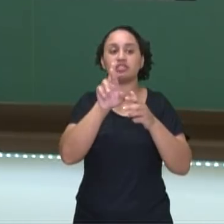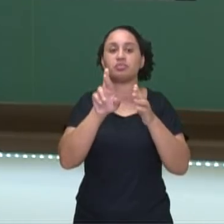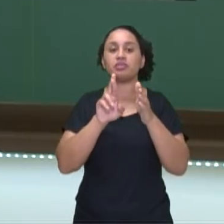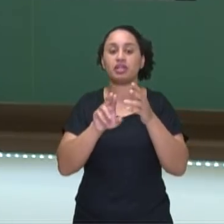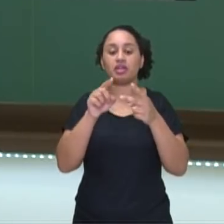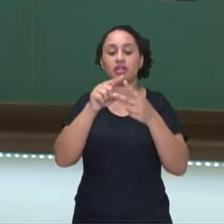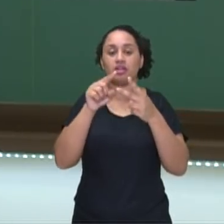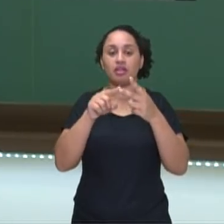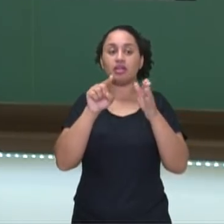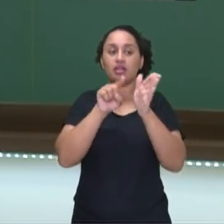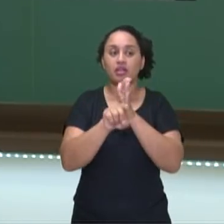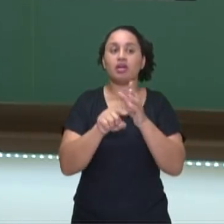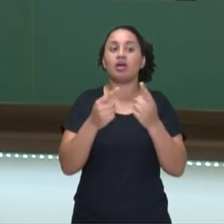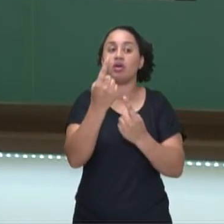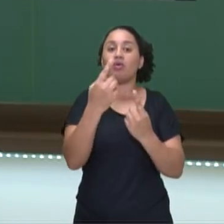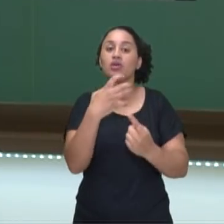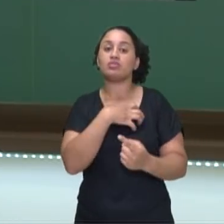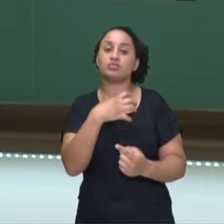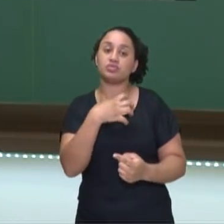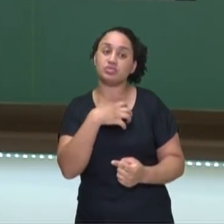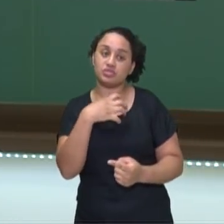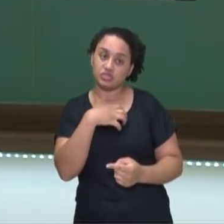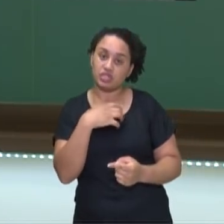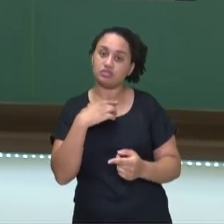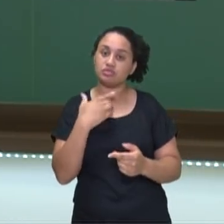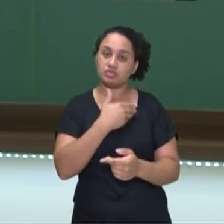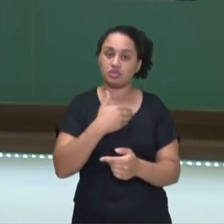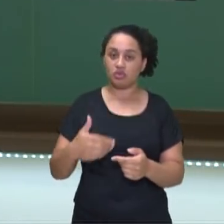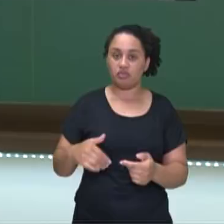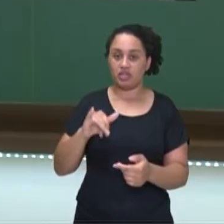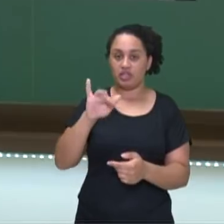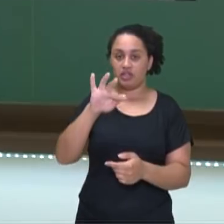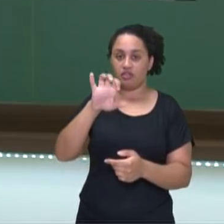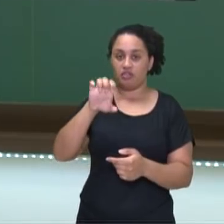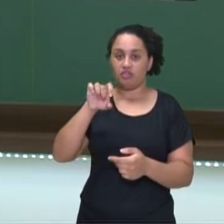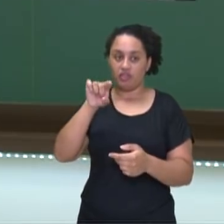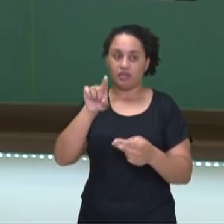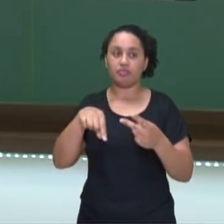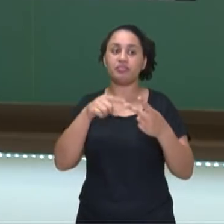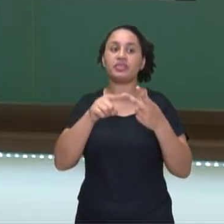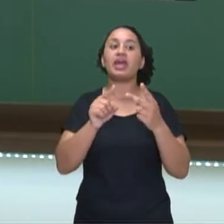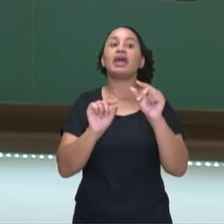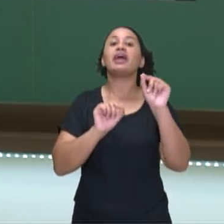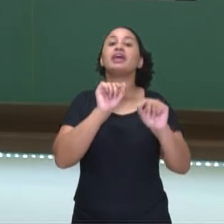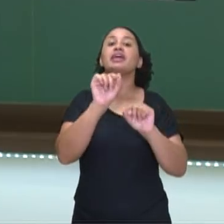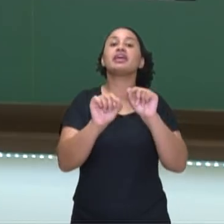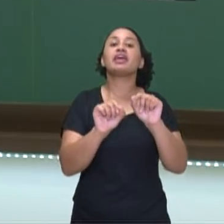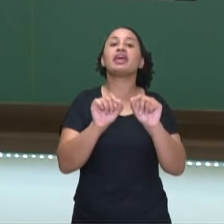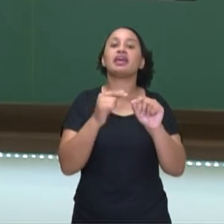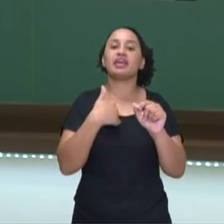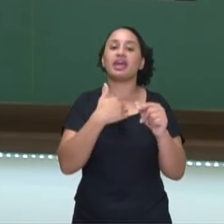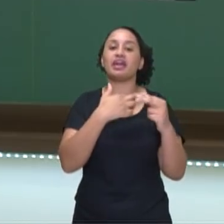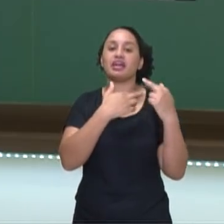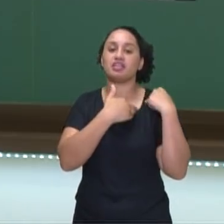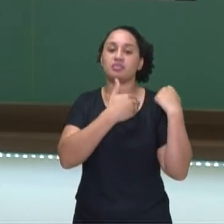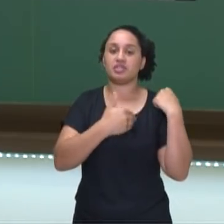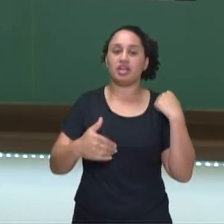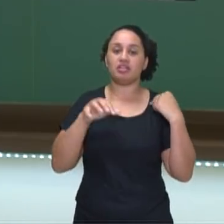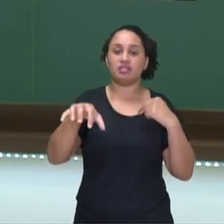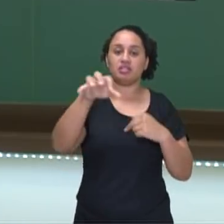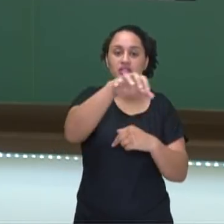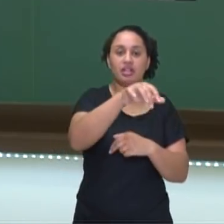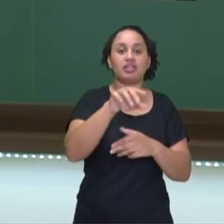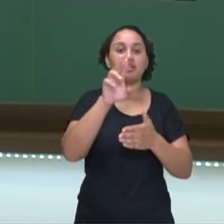perguntas. Qual era a forma de governo em Ifé? E B, quem governava as aldeias? Leia o texto, responda